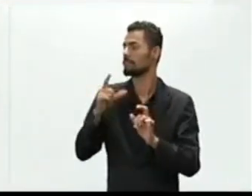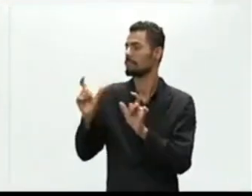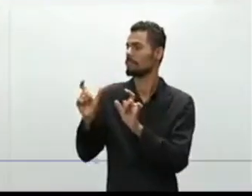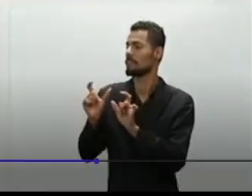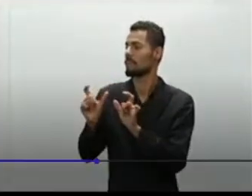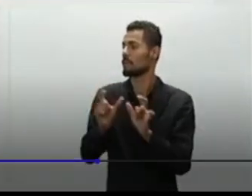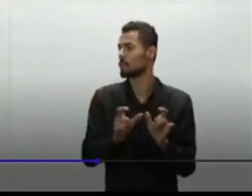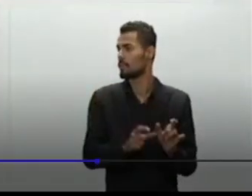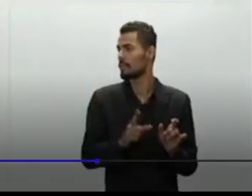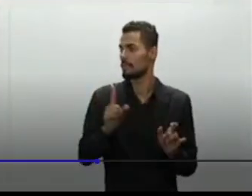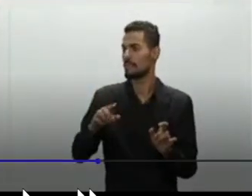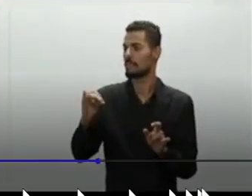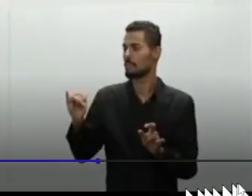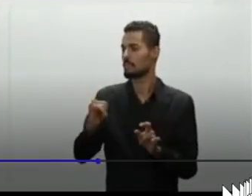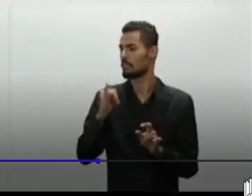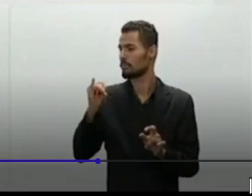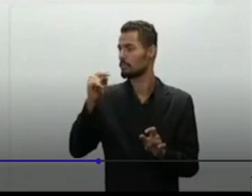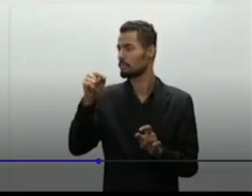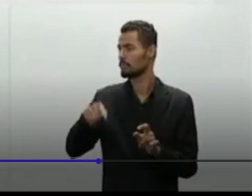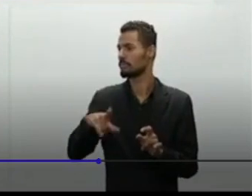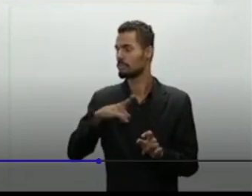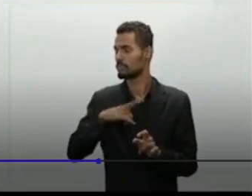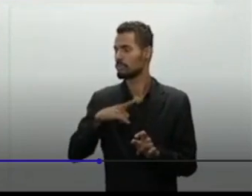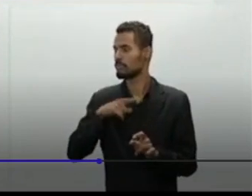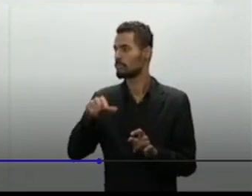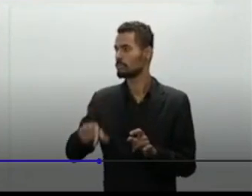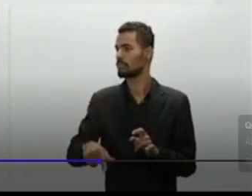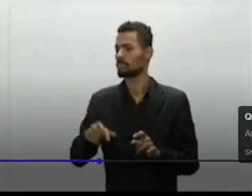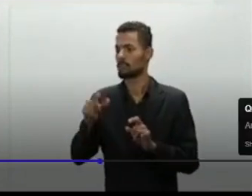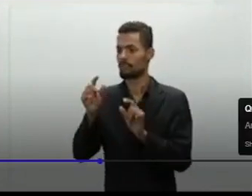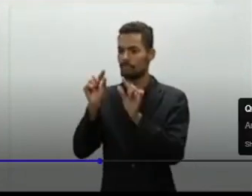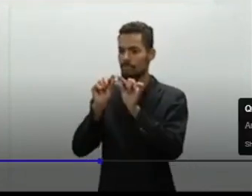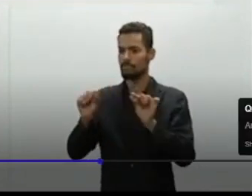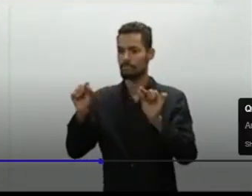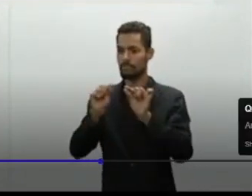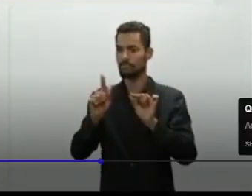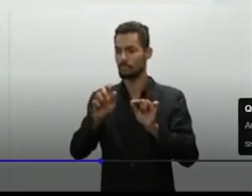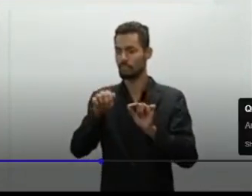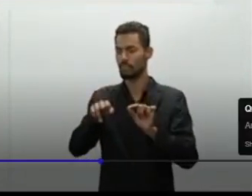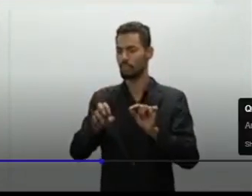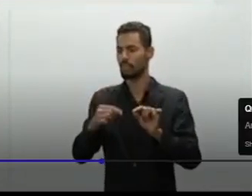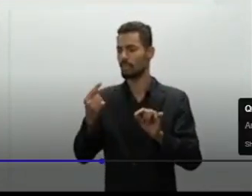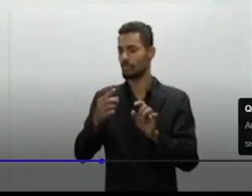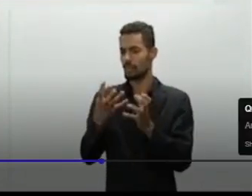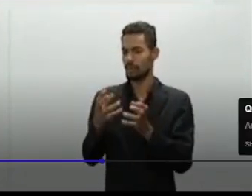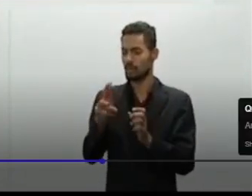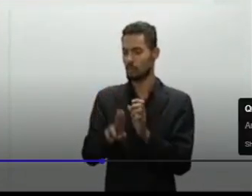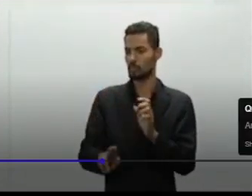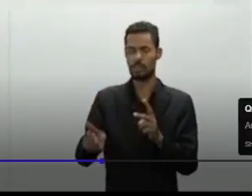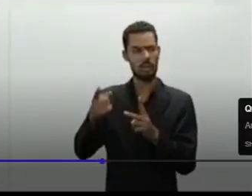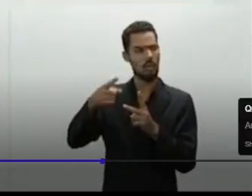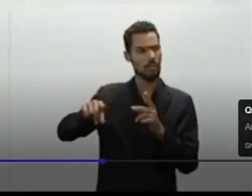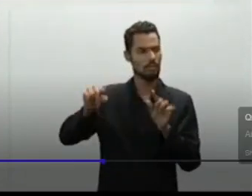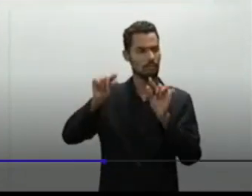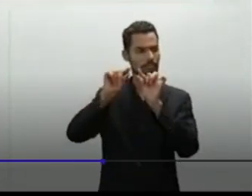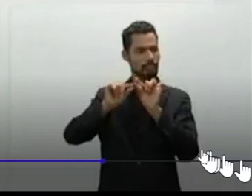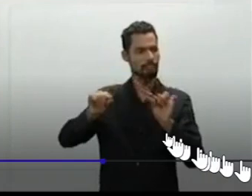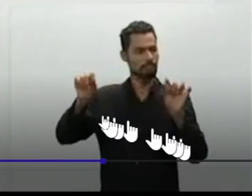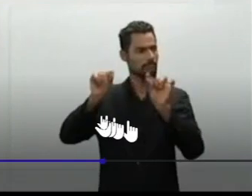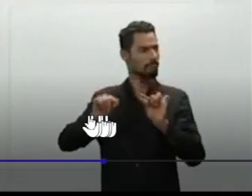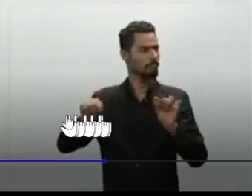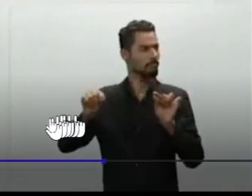ser complementar a uma bordinha, né, do gene que a gente quer trabalhar e outra da outra bordinha,